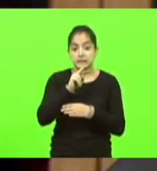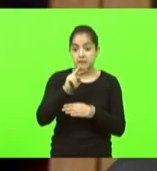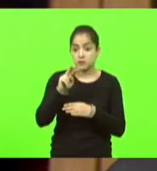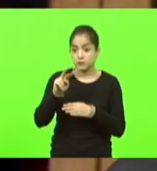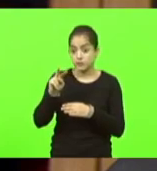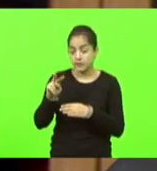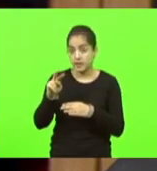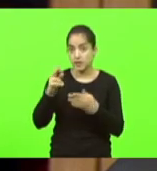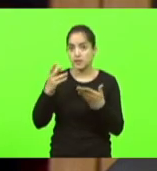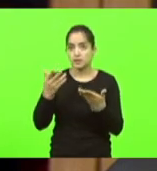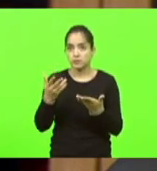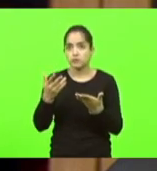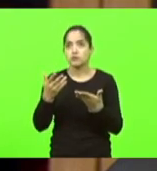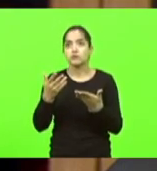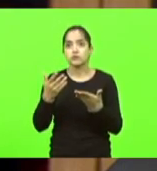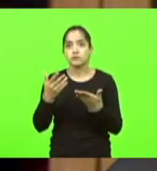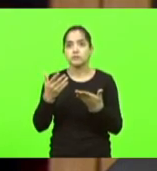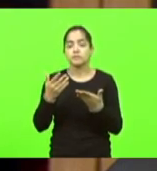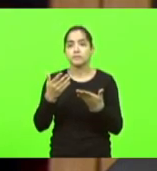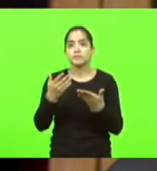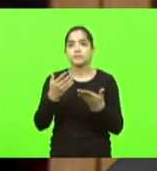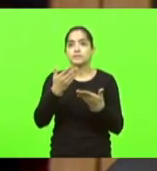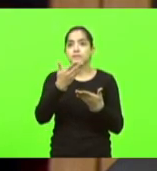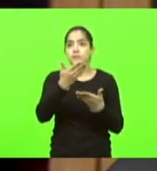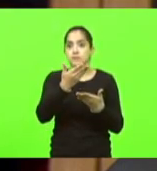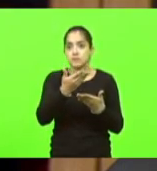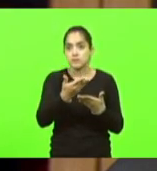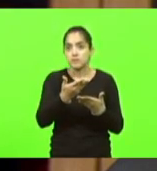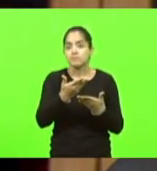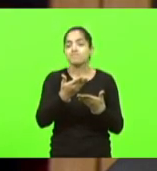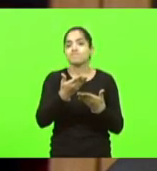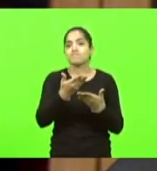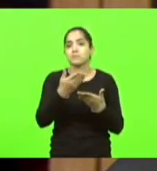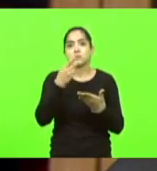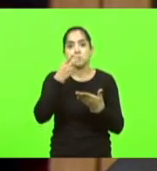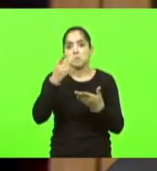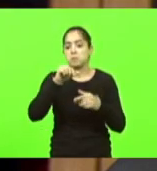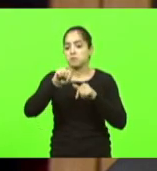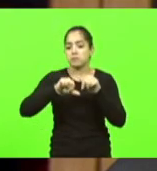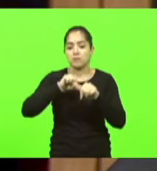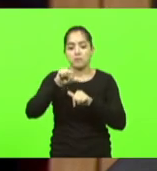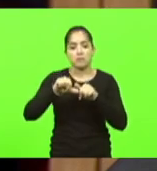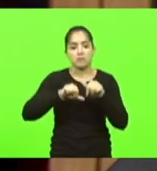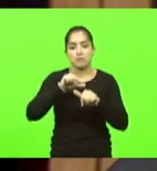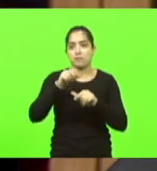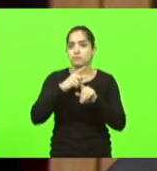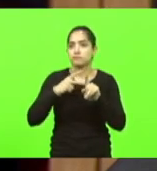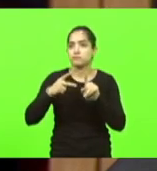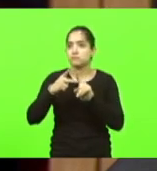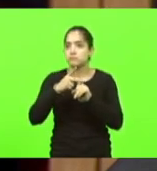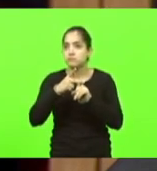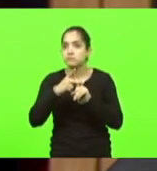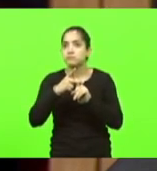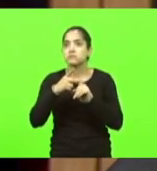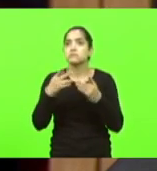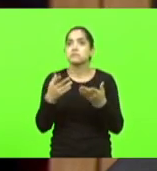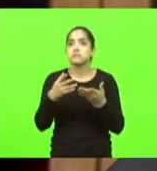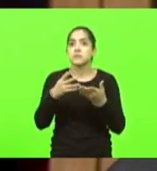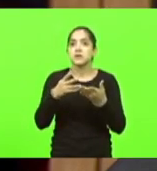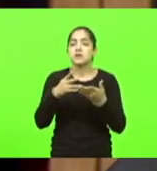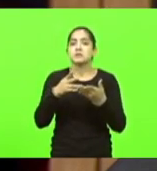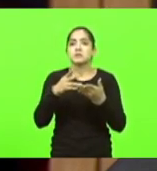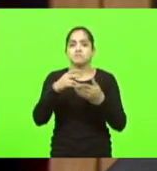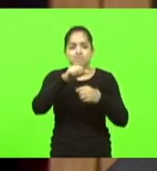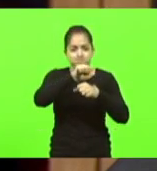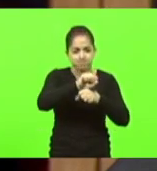ponto é irretocável comentado o deputado saretta não se pode falar em reforma da Previdência elas deveriam se chamar supressão de direitos